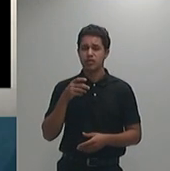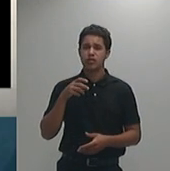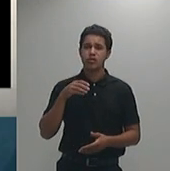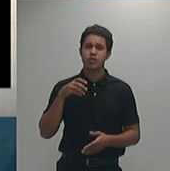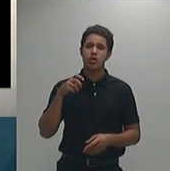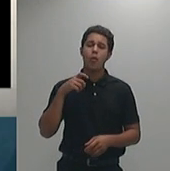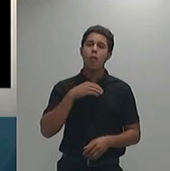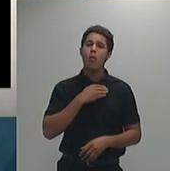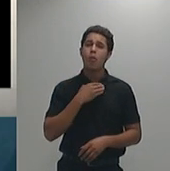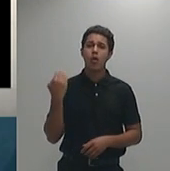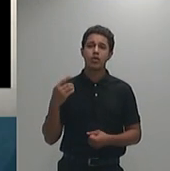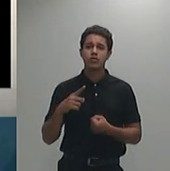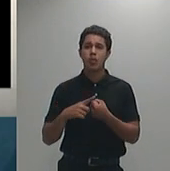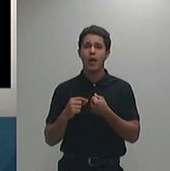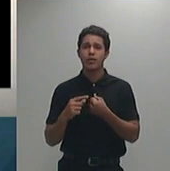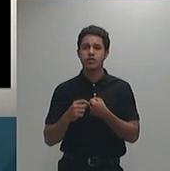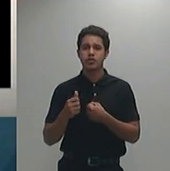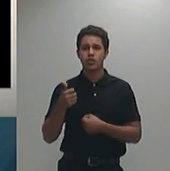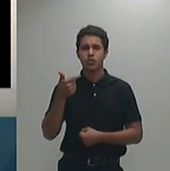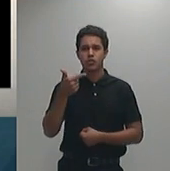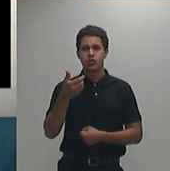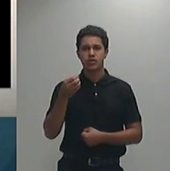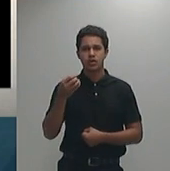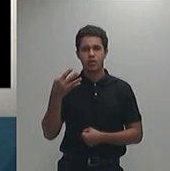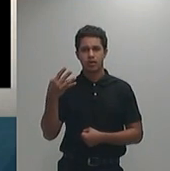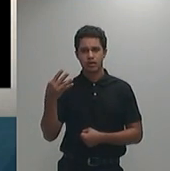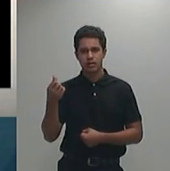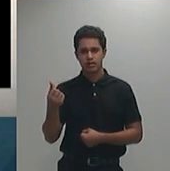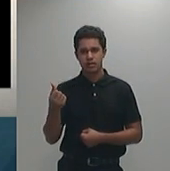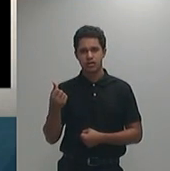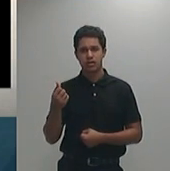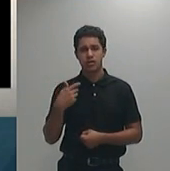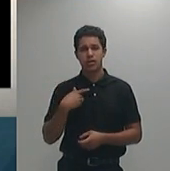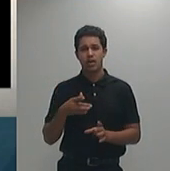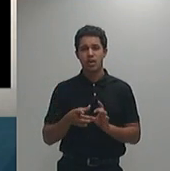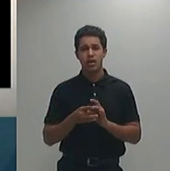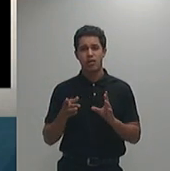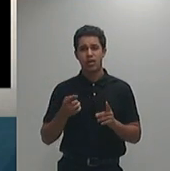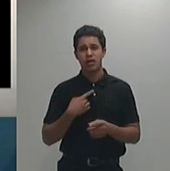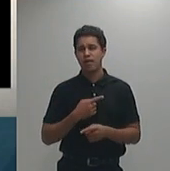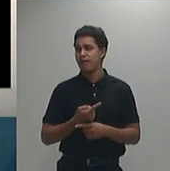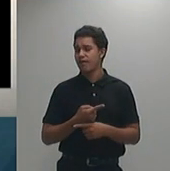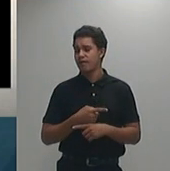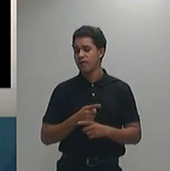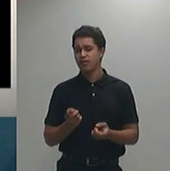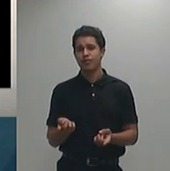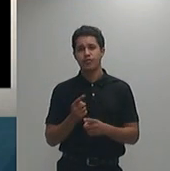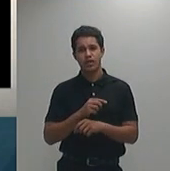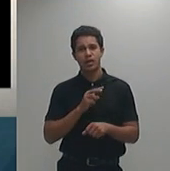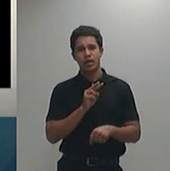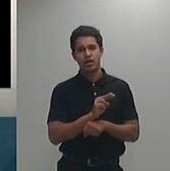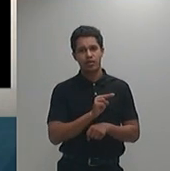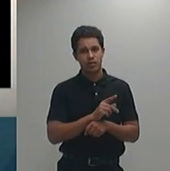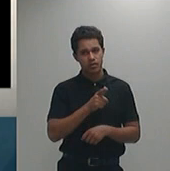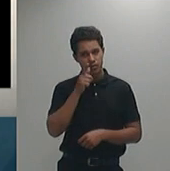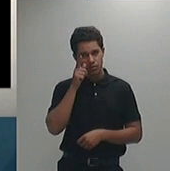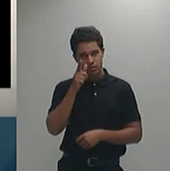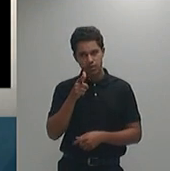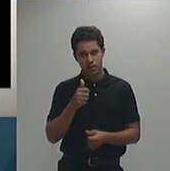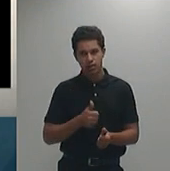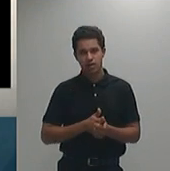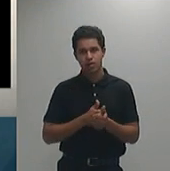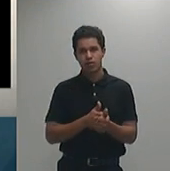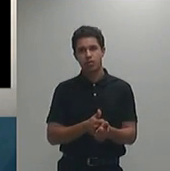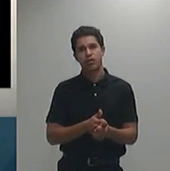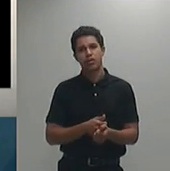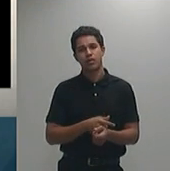artigo 246 E permitir que em vez da Defesa do interesse da companhia se prevenir já sem